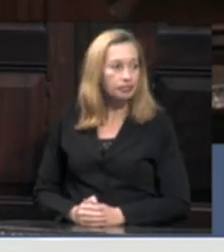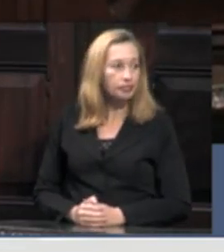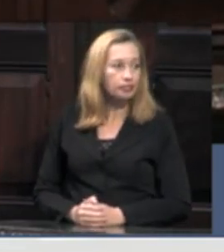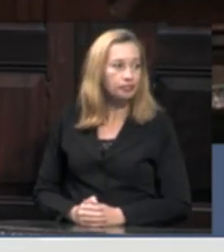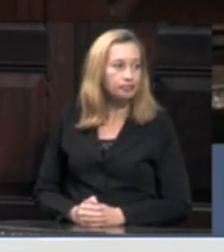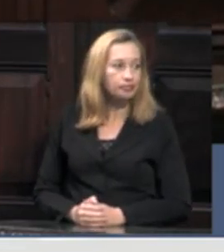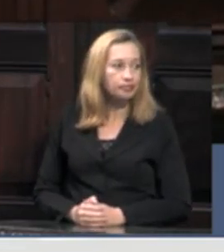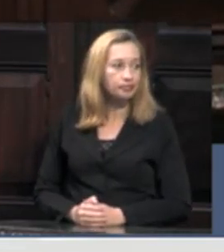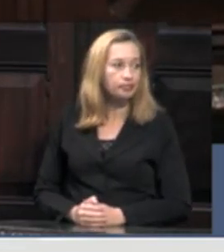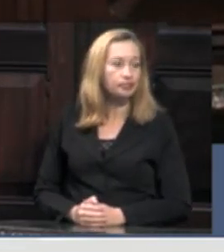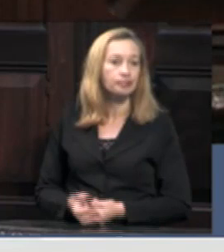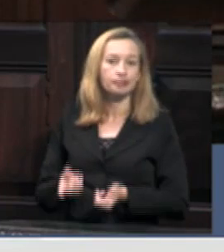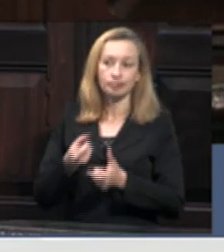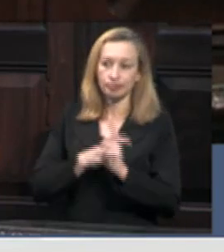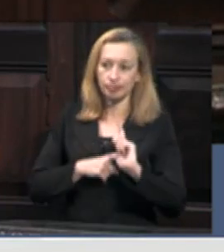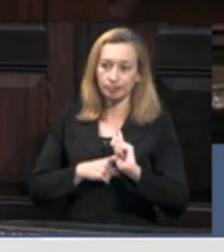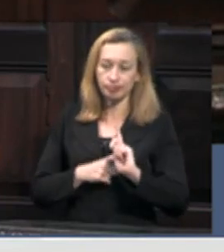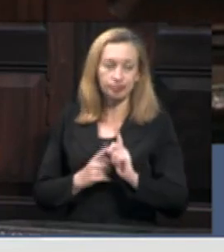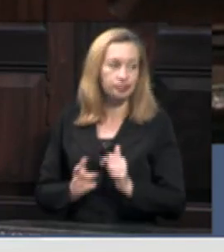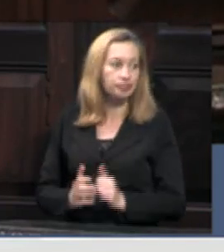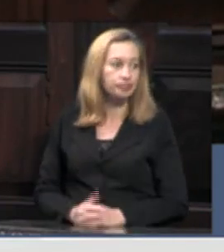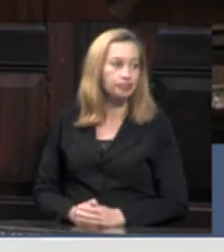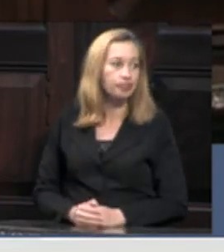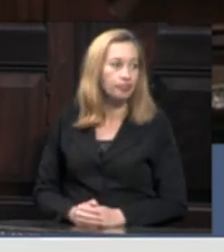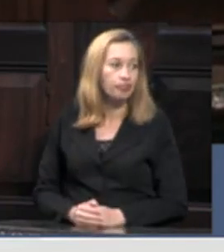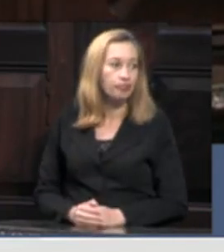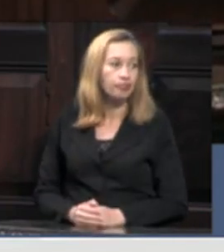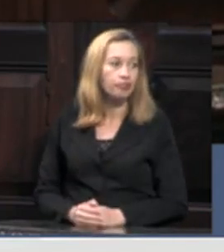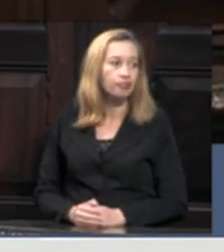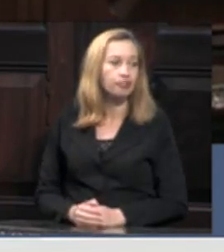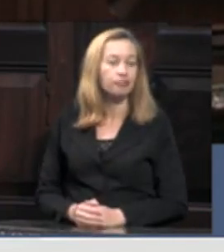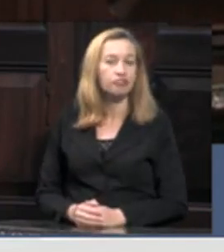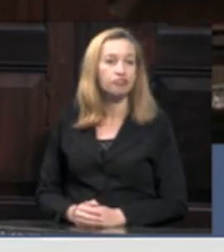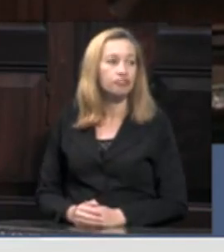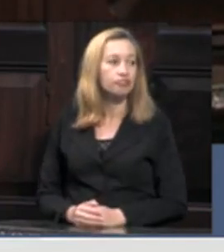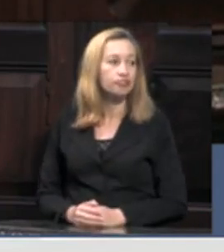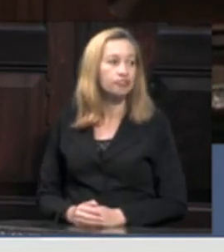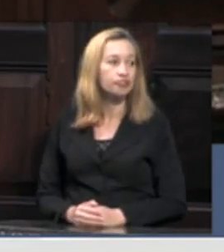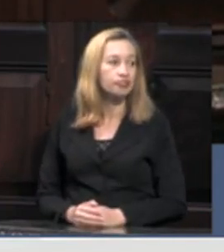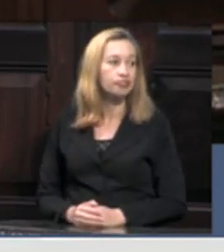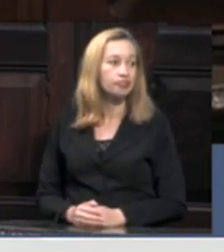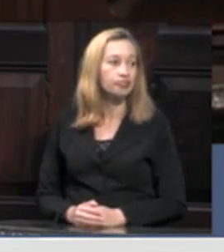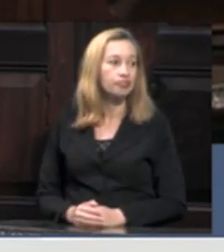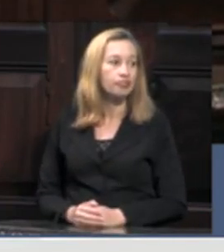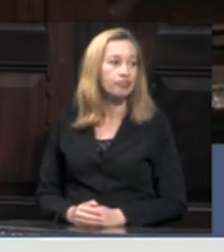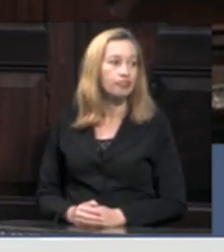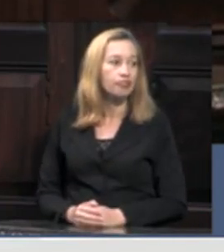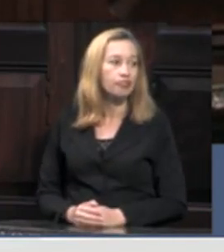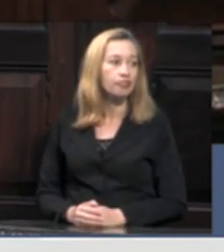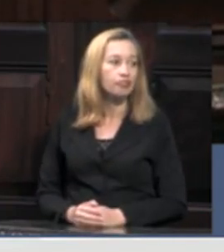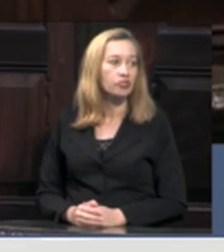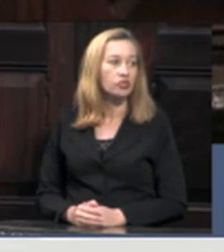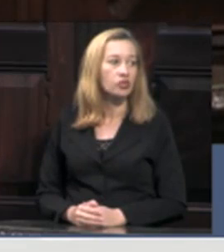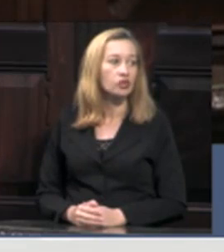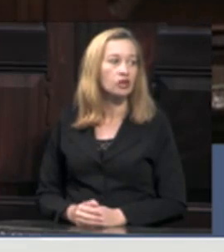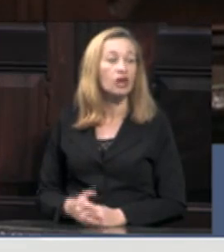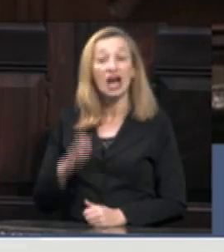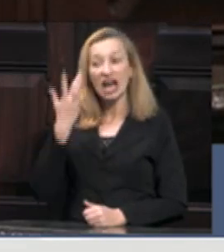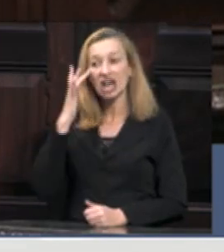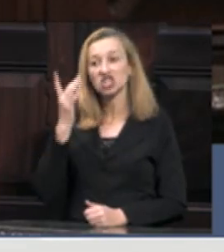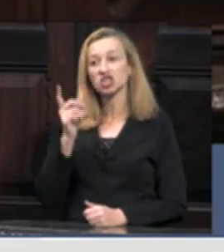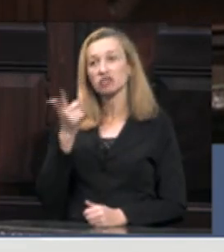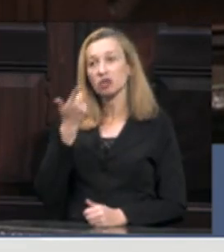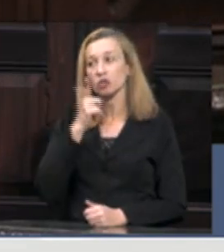A dívida ativa tem previsão no orçamento de arrecadar 244